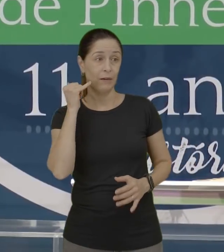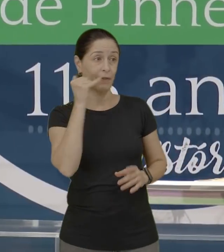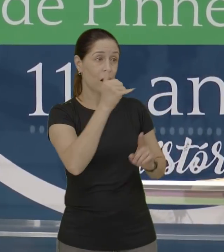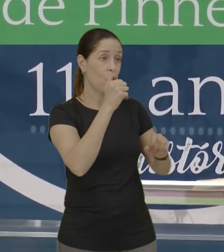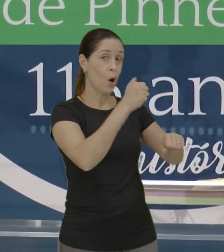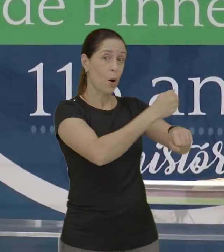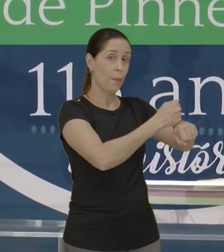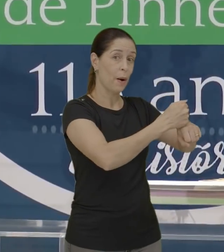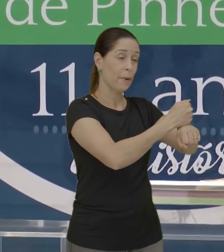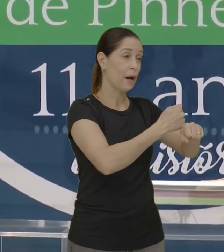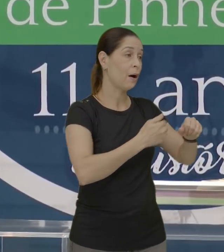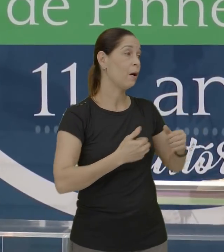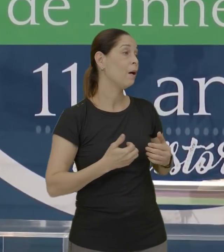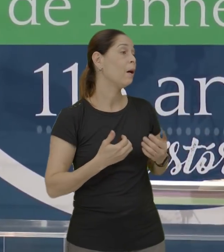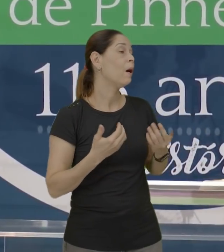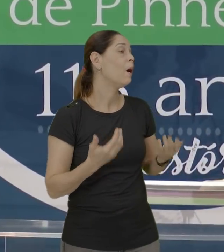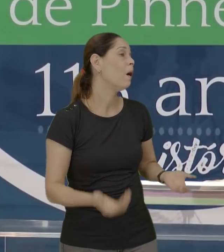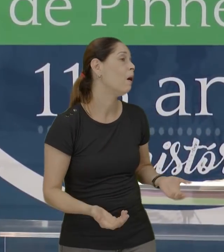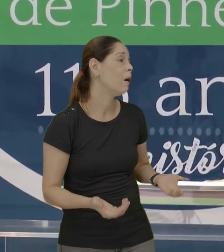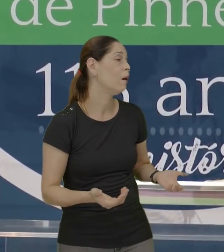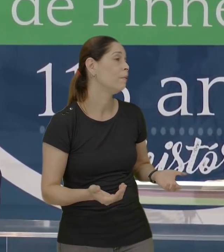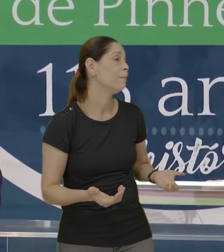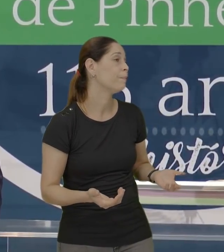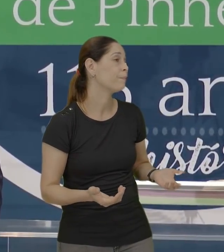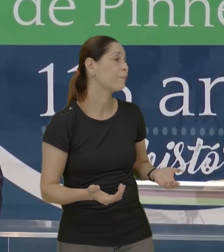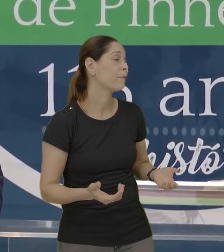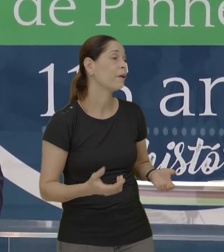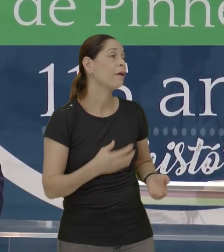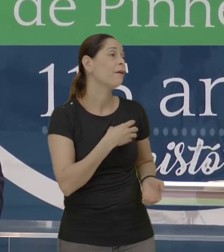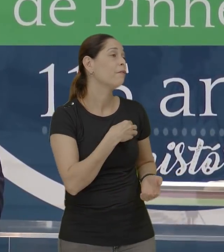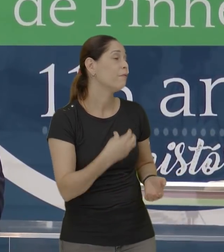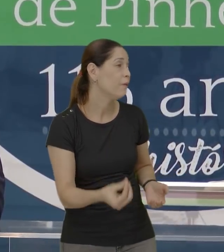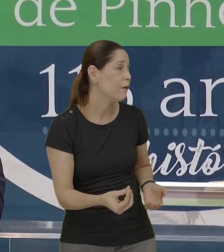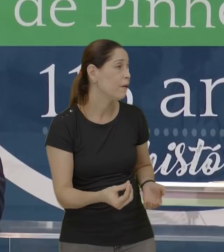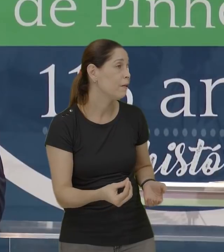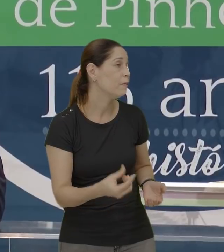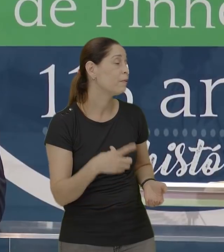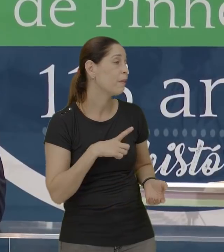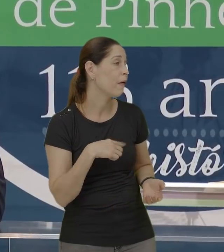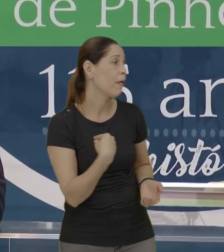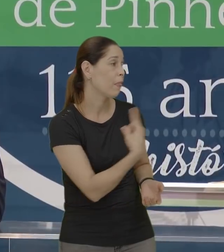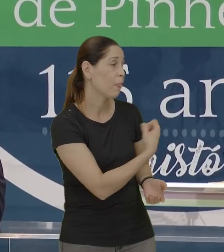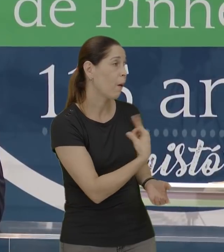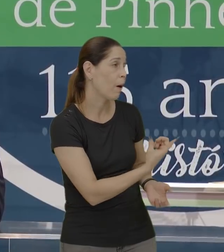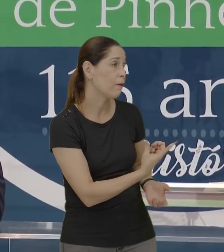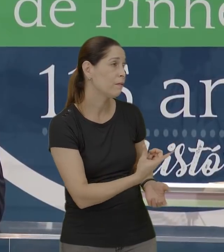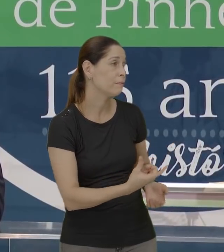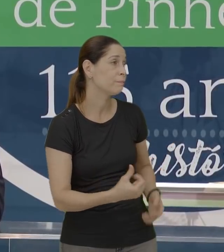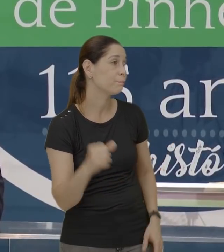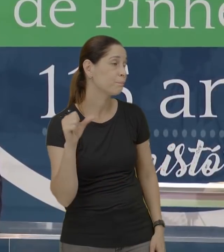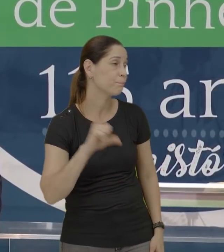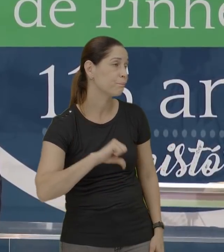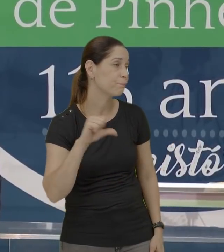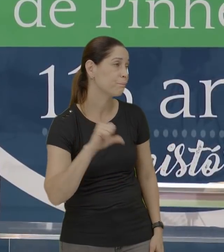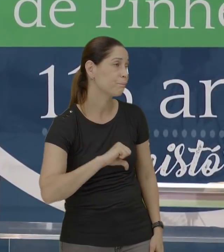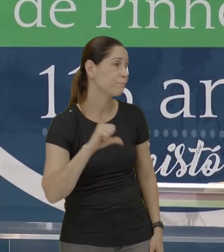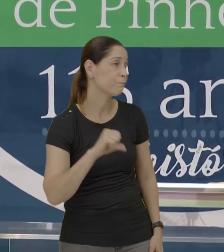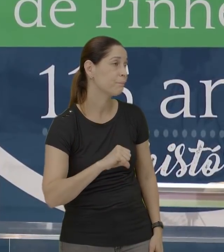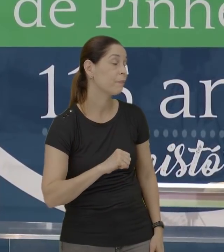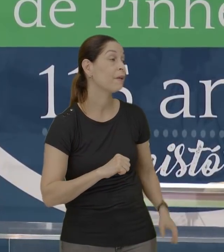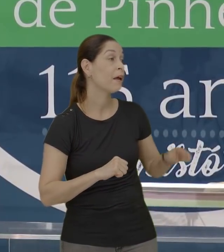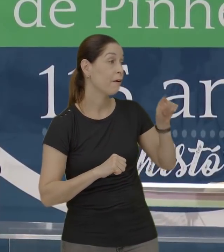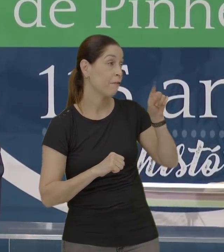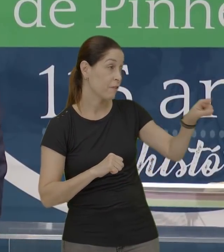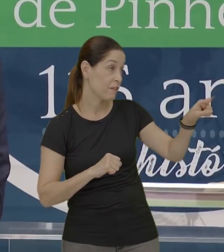seguinte, pega a minha serva, que era Agar, que veio lá do Egito, quando ele passou por lá, coabita com ela, e